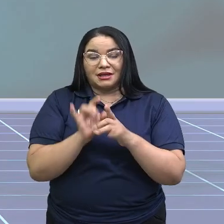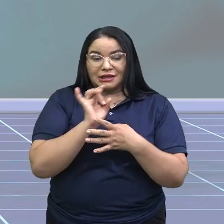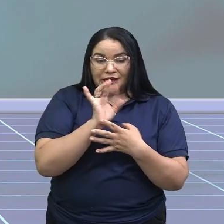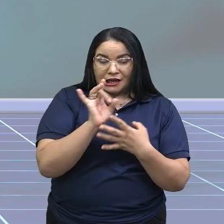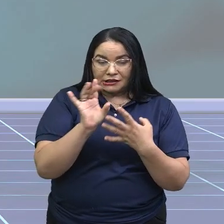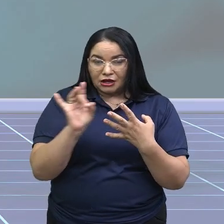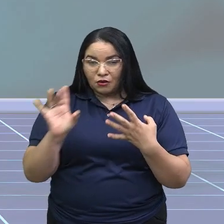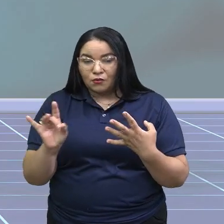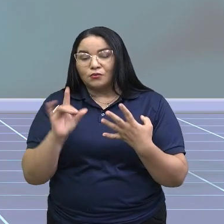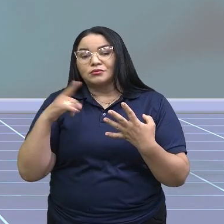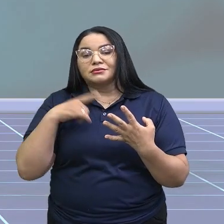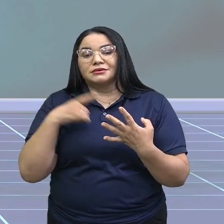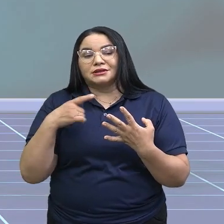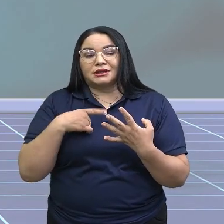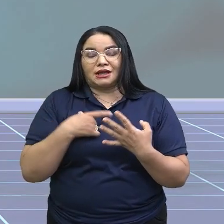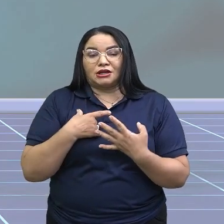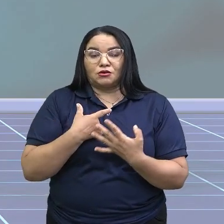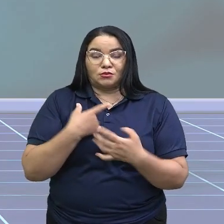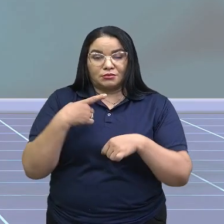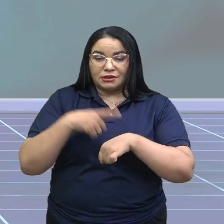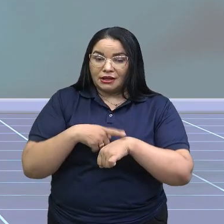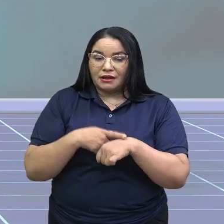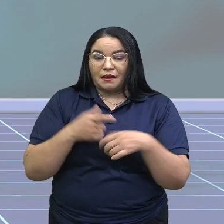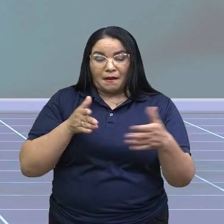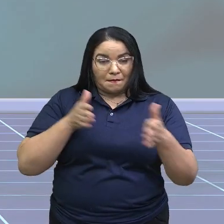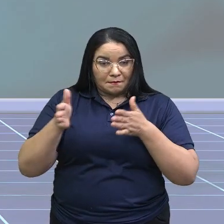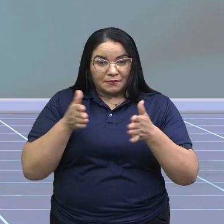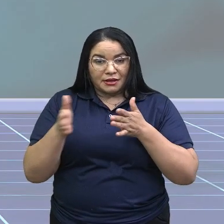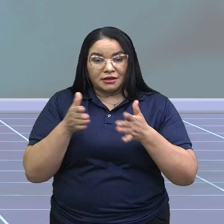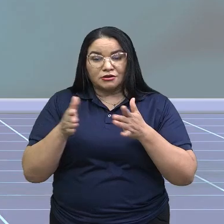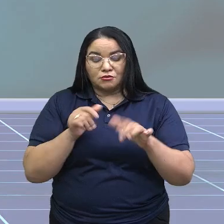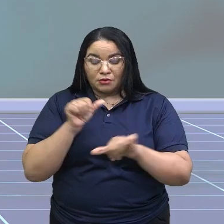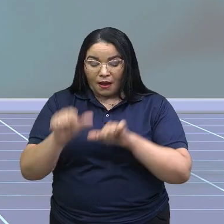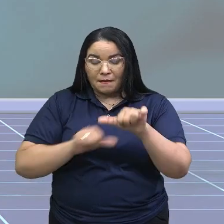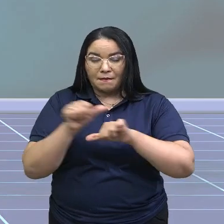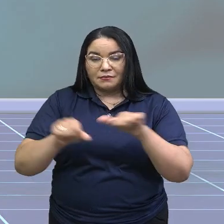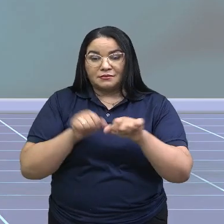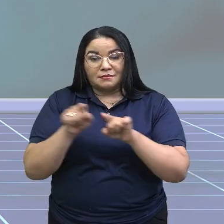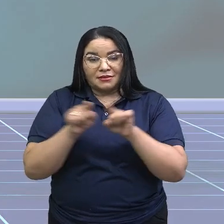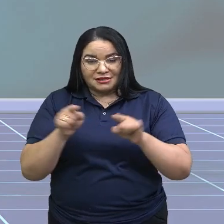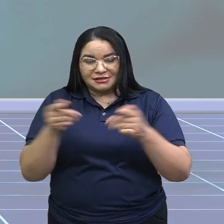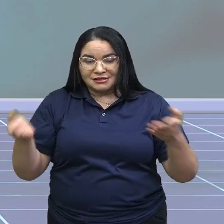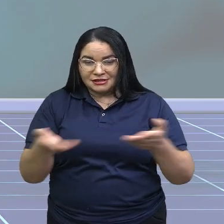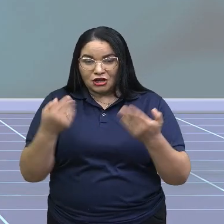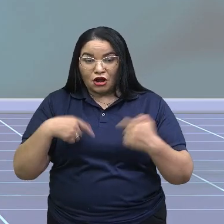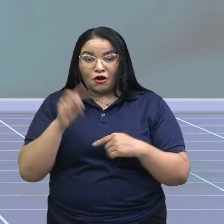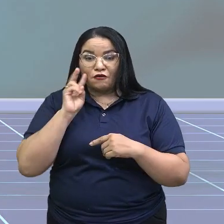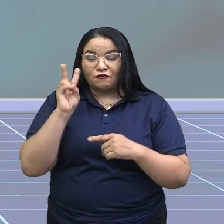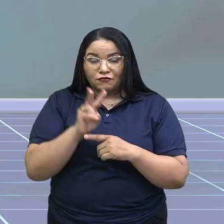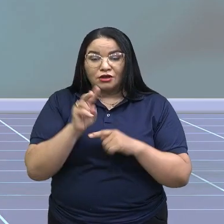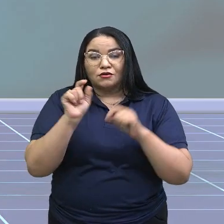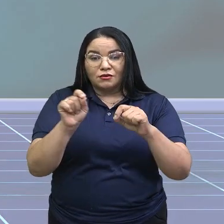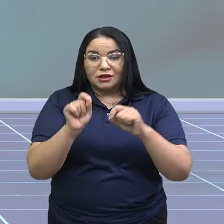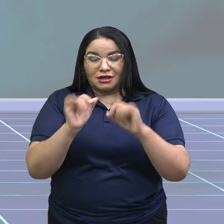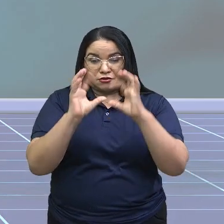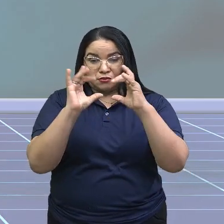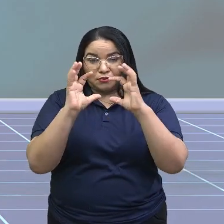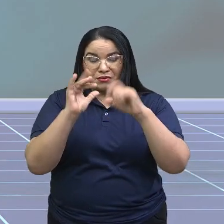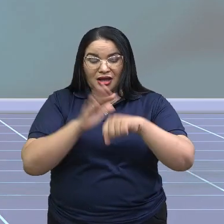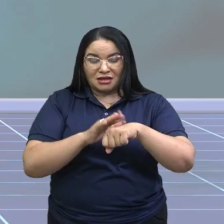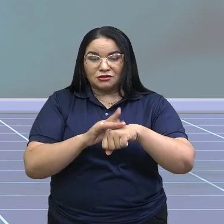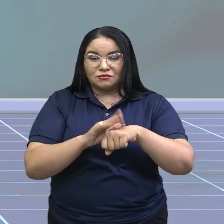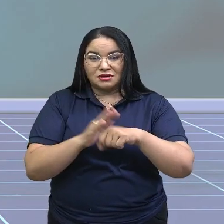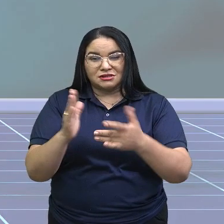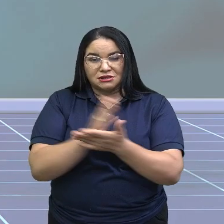ter o seu tempo ali para determinado tipo de mudança. E agora a gente vai observar doenças